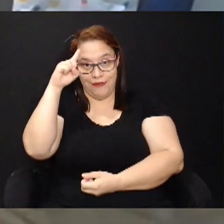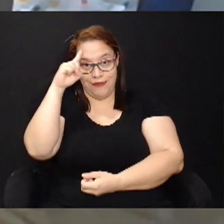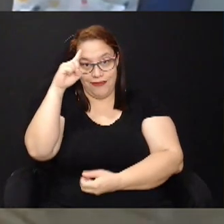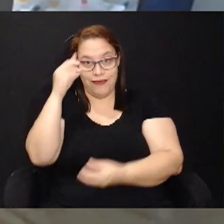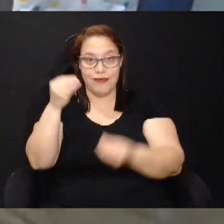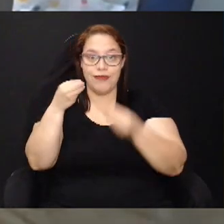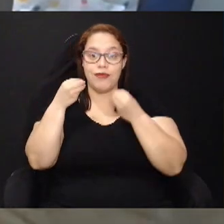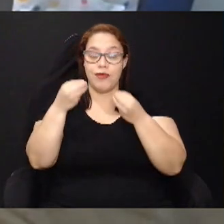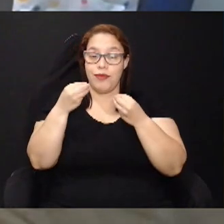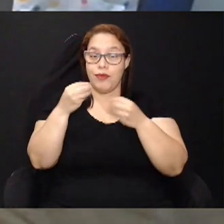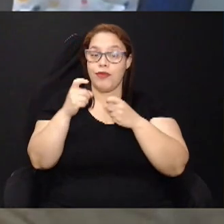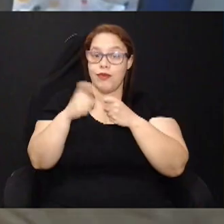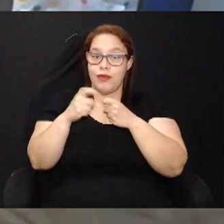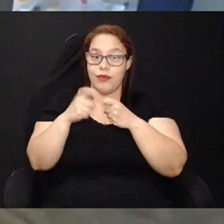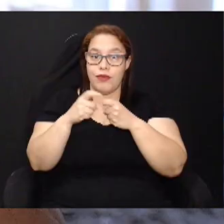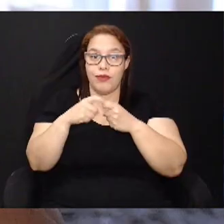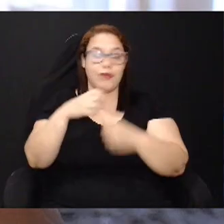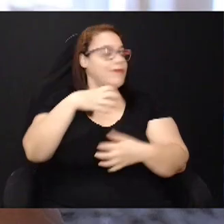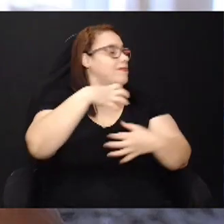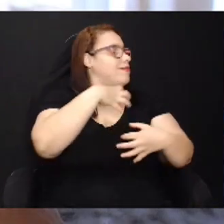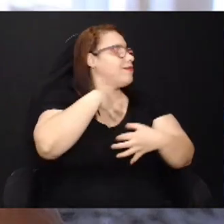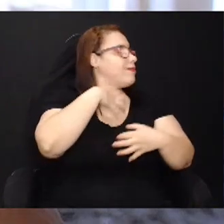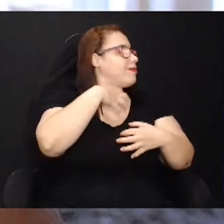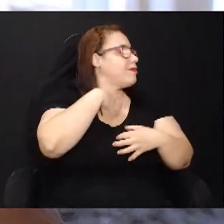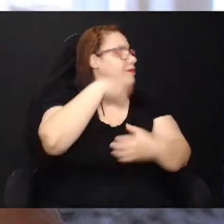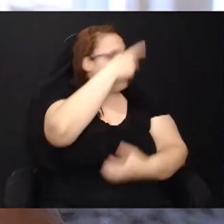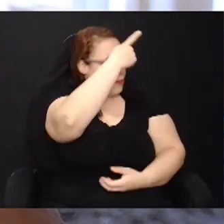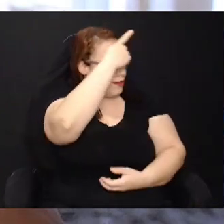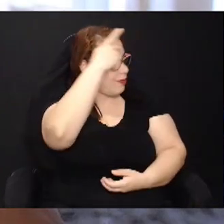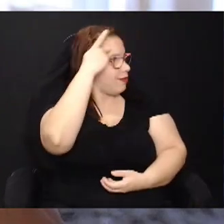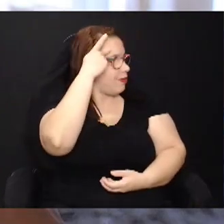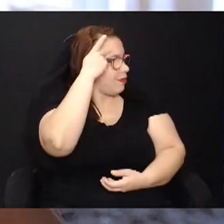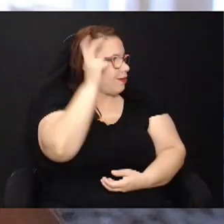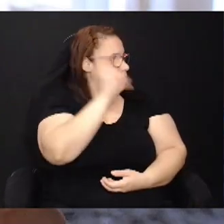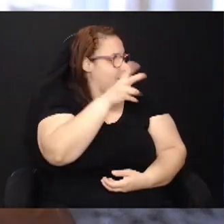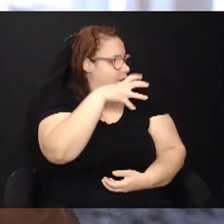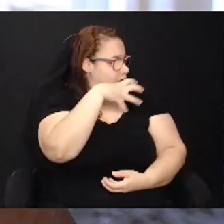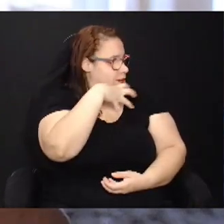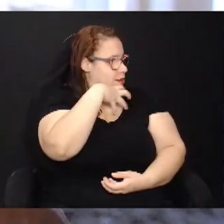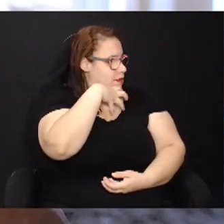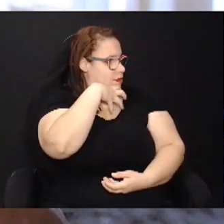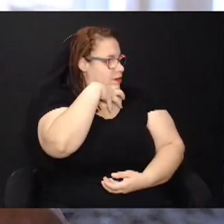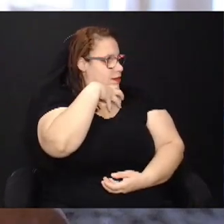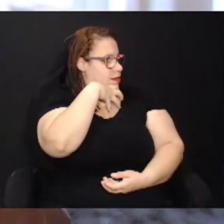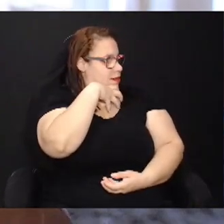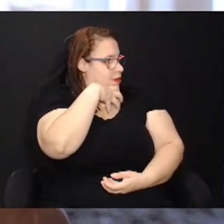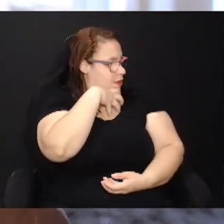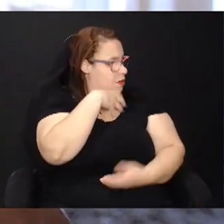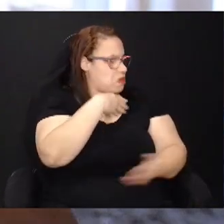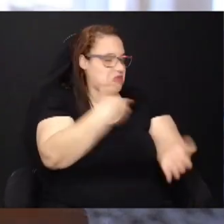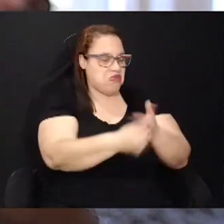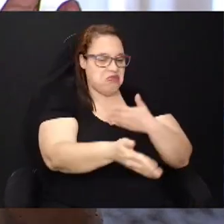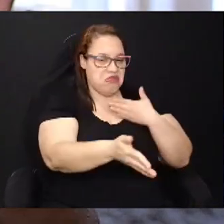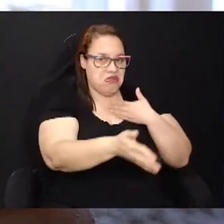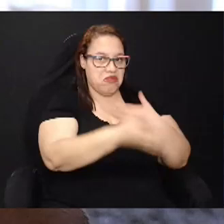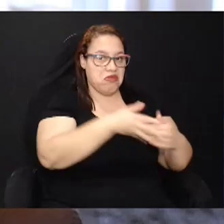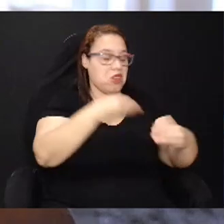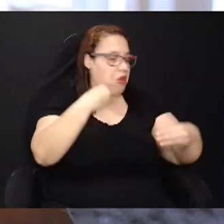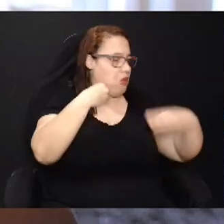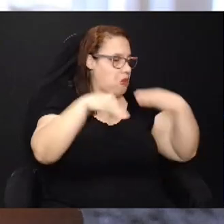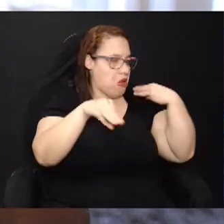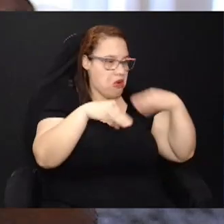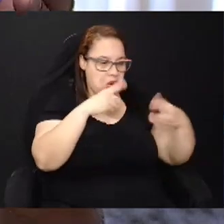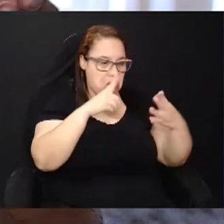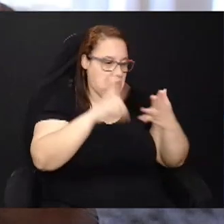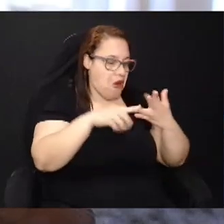acho que a sensibilidade das pessoas deve ser sempre aguçada, seja elas quais forem, música,